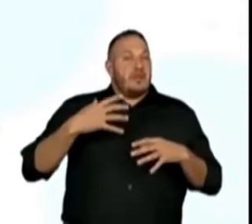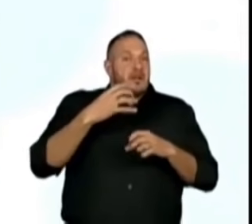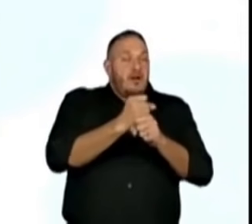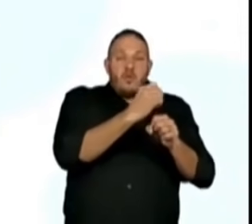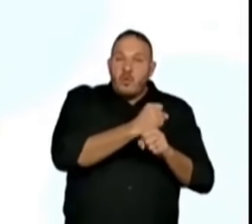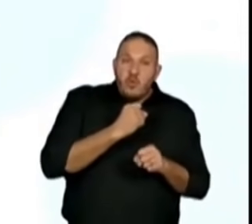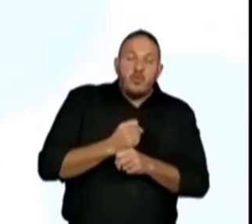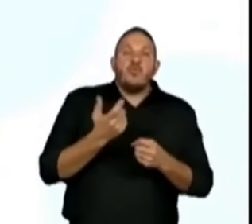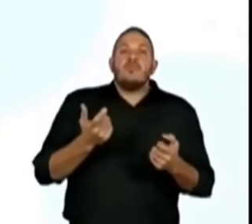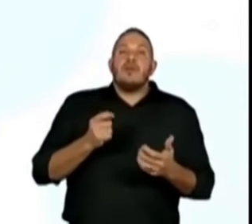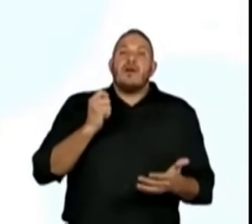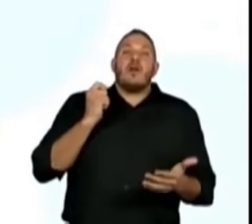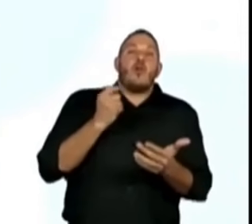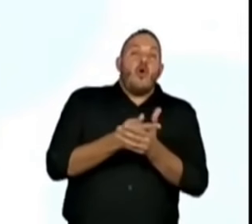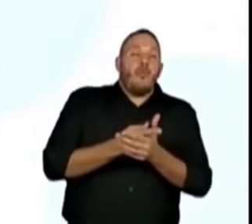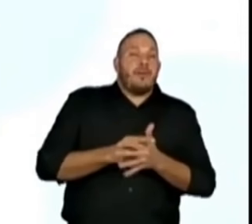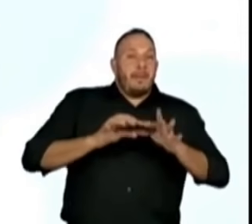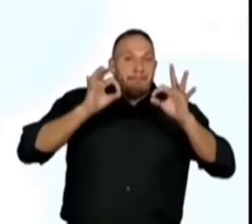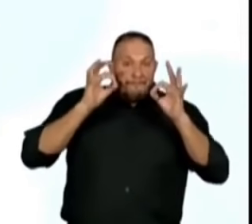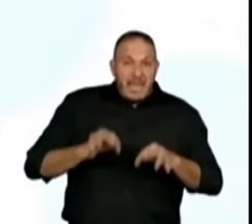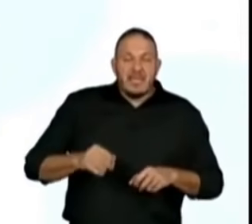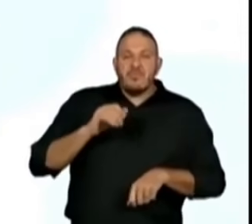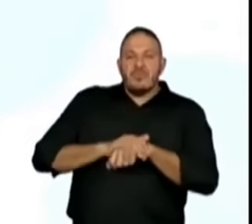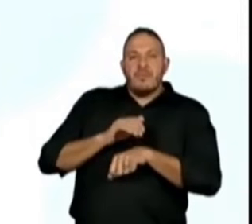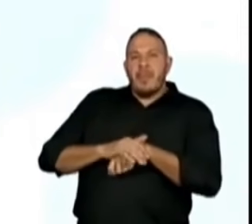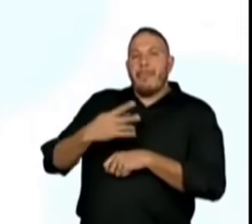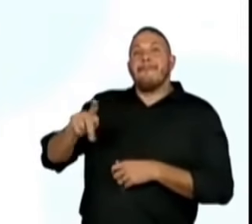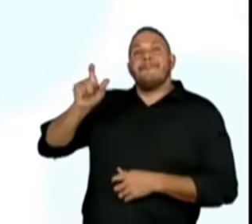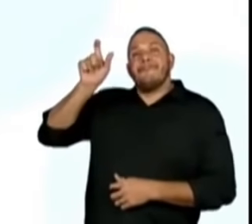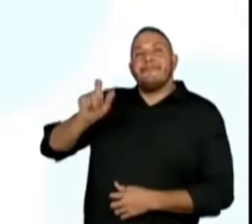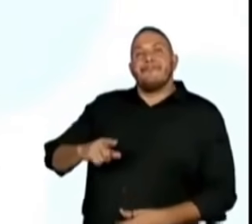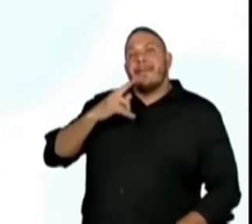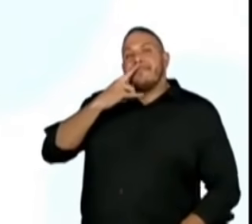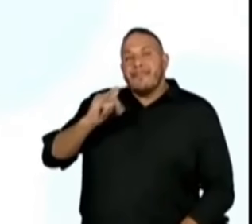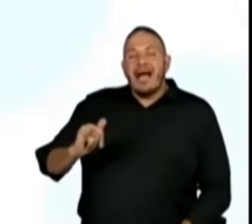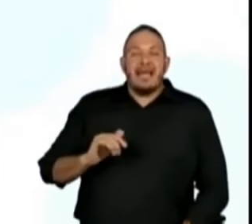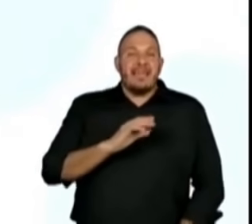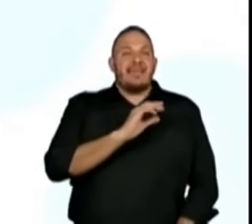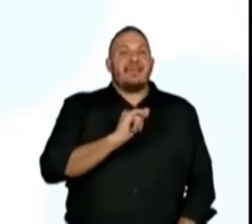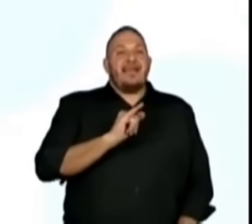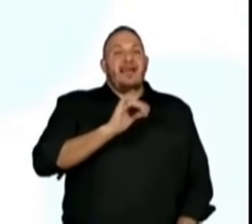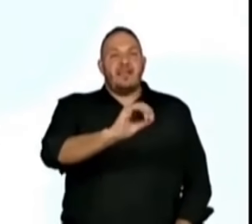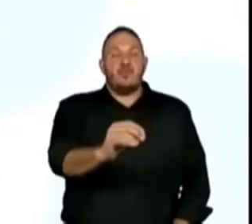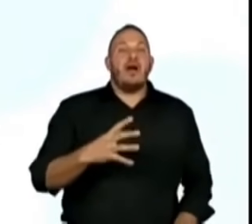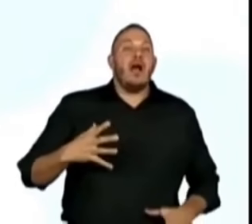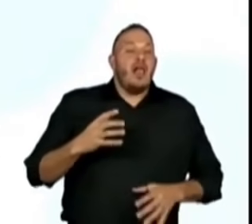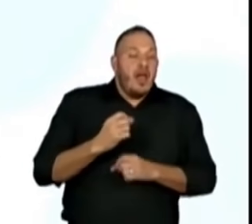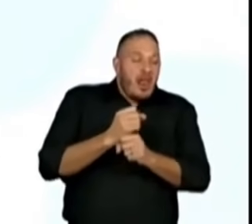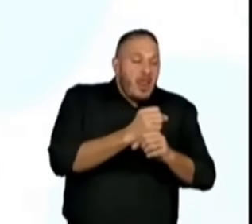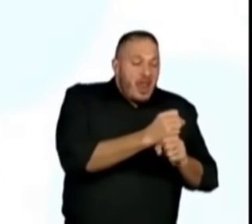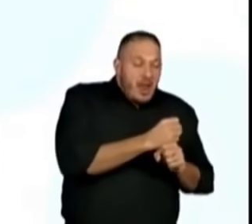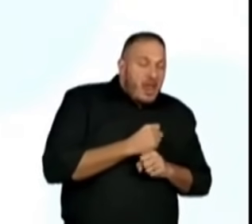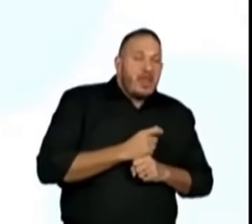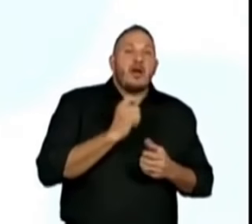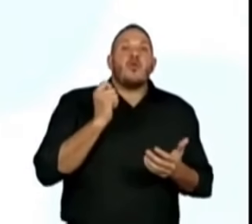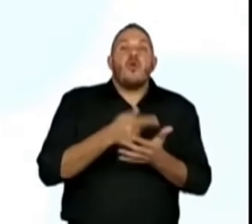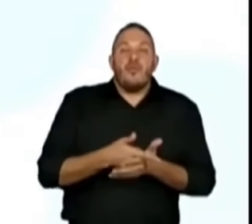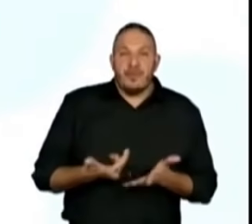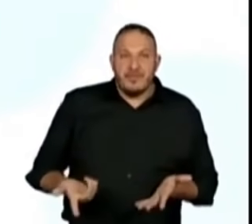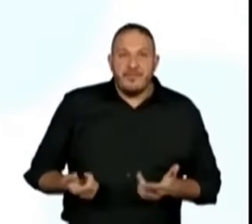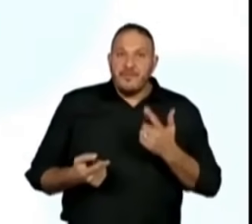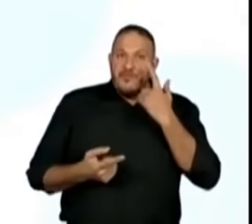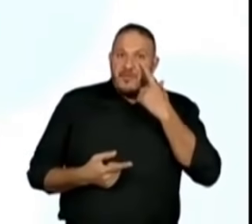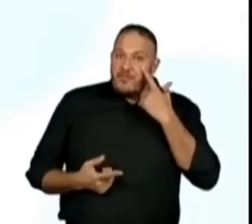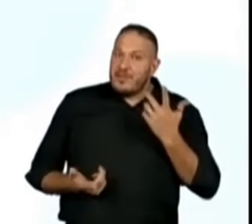valor da compra feita pelo pai de Caio. Calcular o valor da compra, certo? Então, vamos